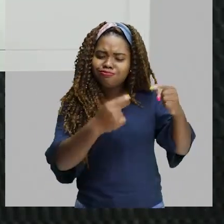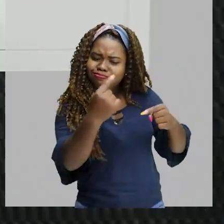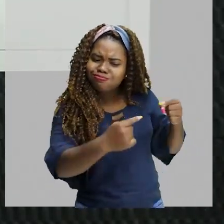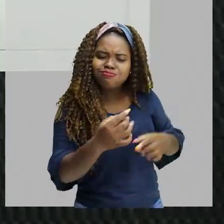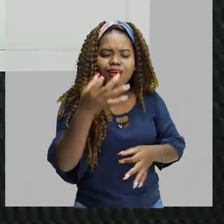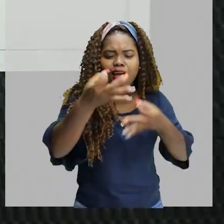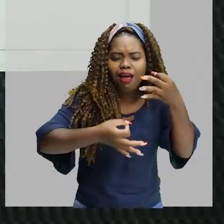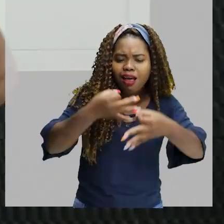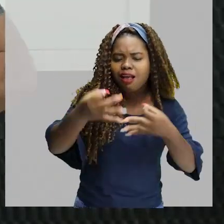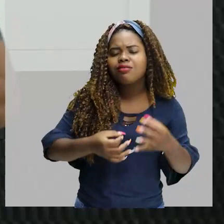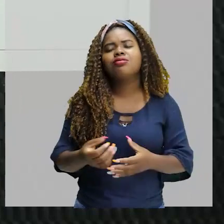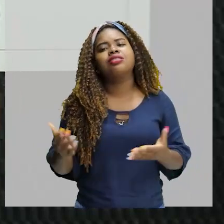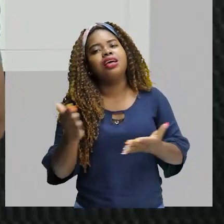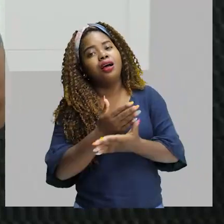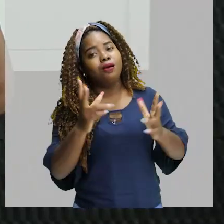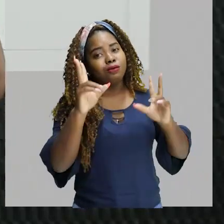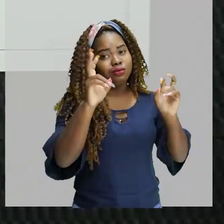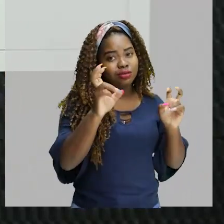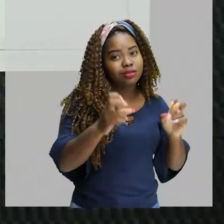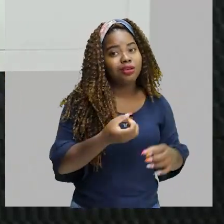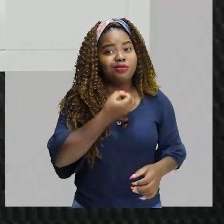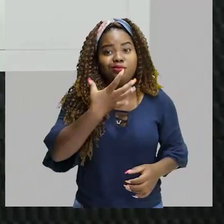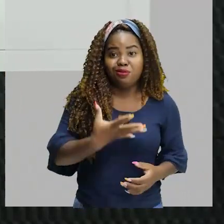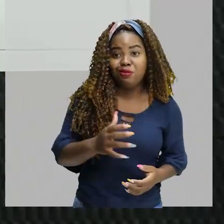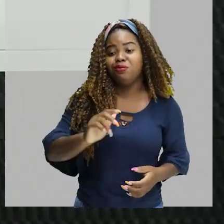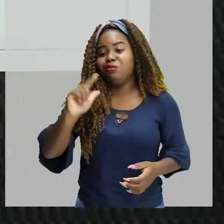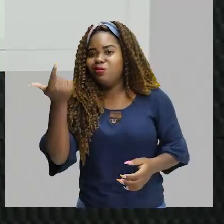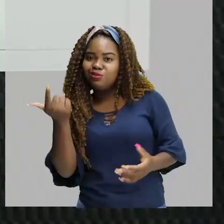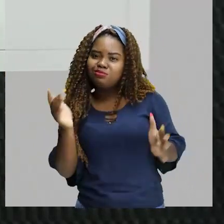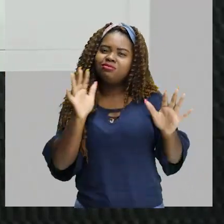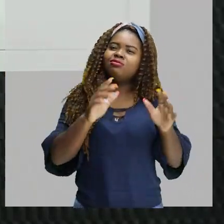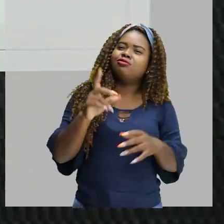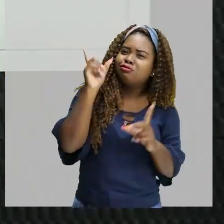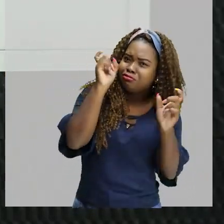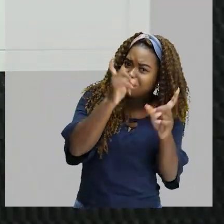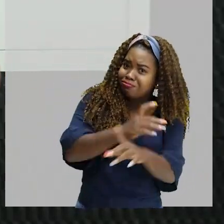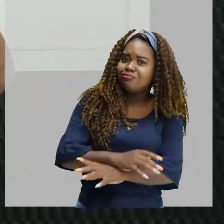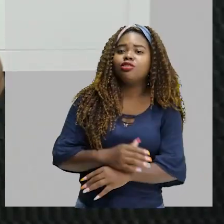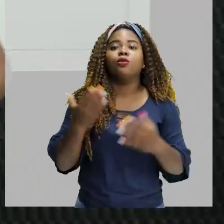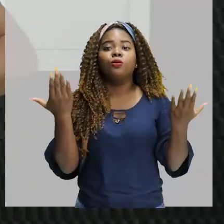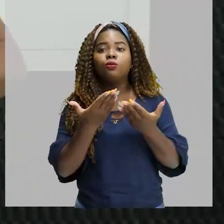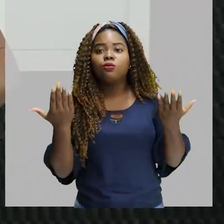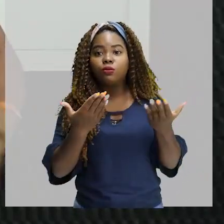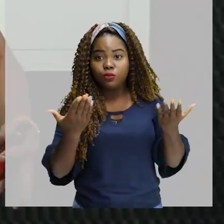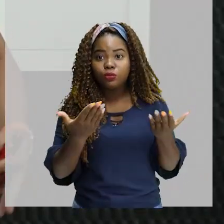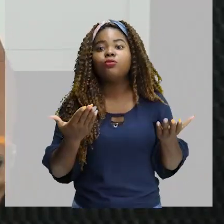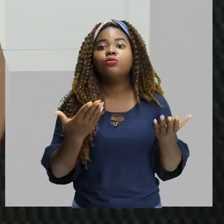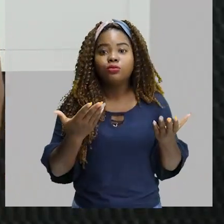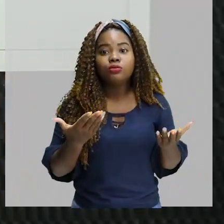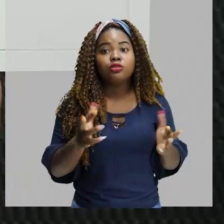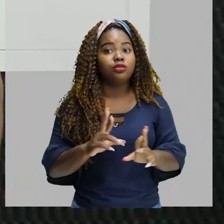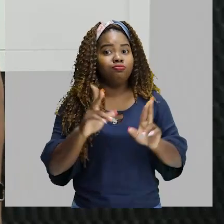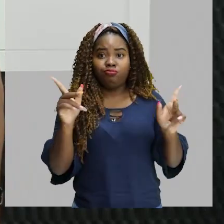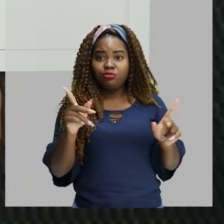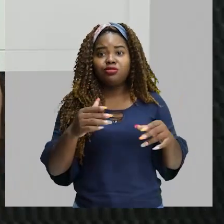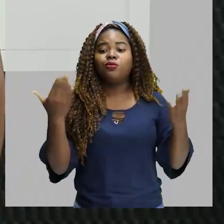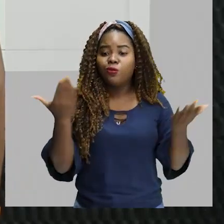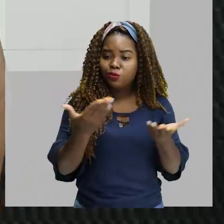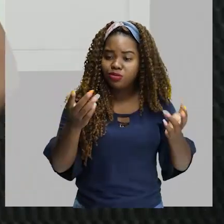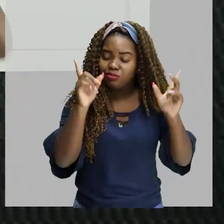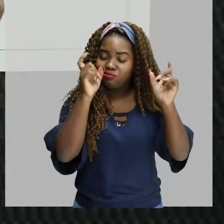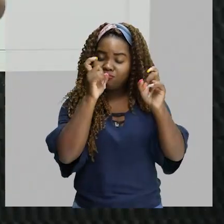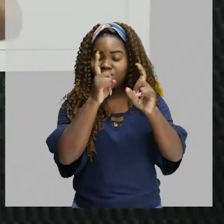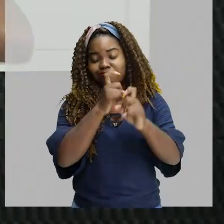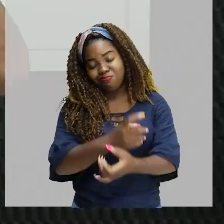temas bacanas, né? Outros nem tanto. Hoje nós temos aqui um meio complicado, que as pessoas têm medo, tremem na cadeira, não gosto nem de